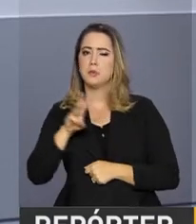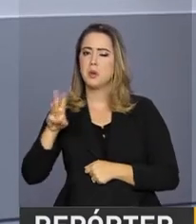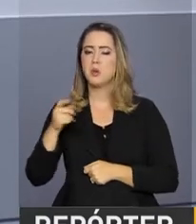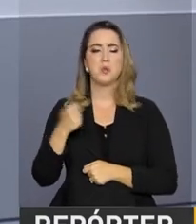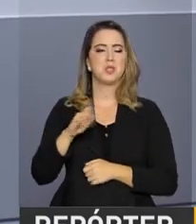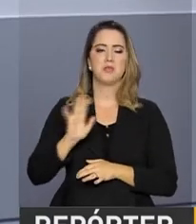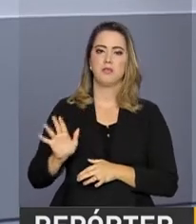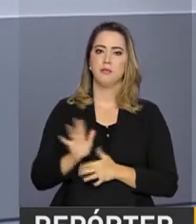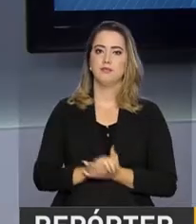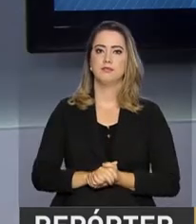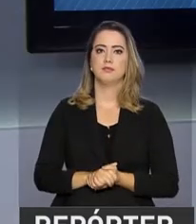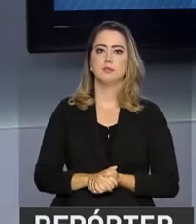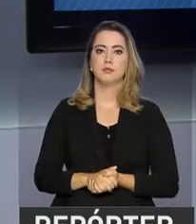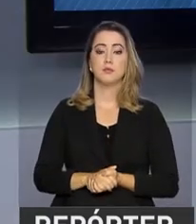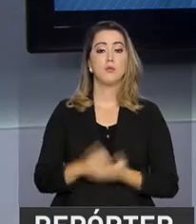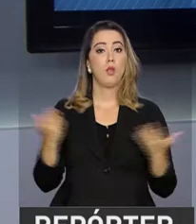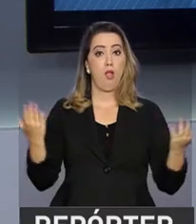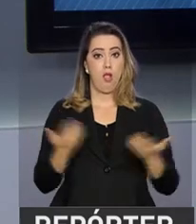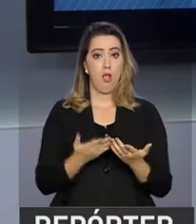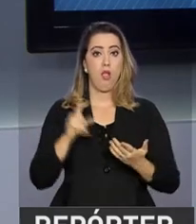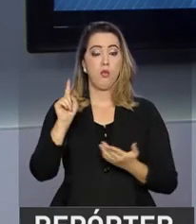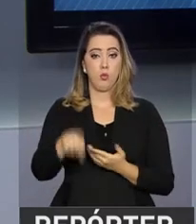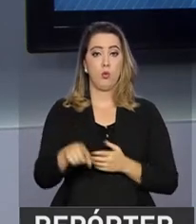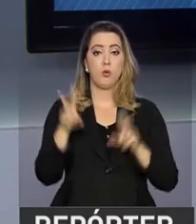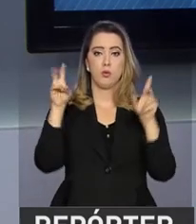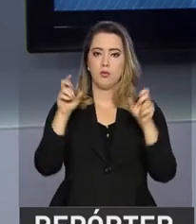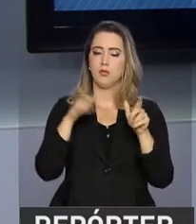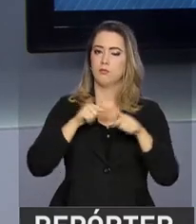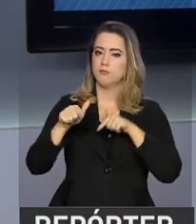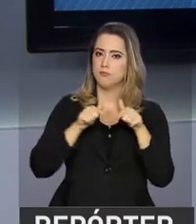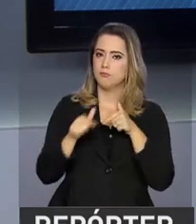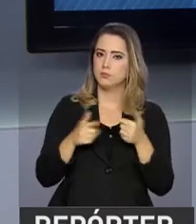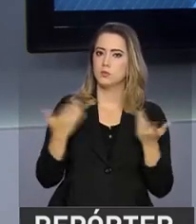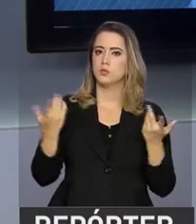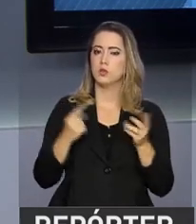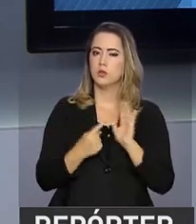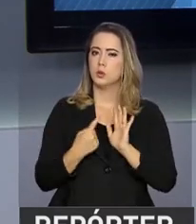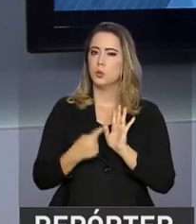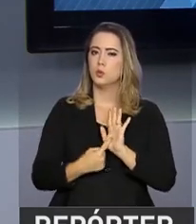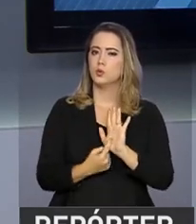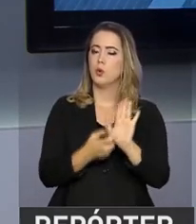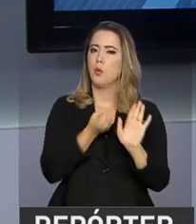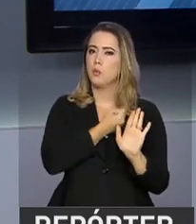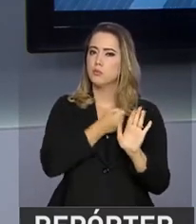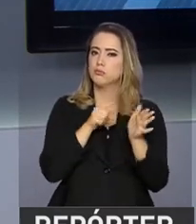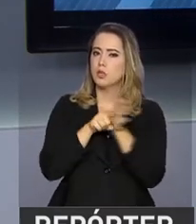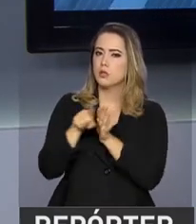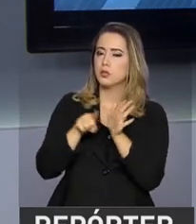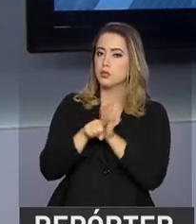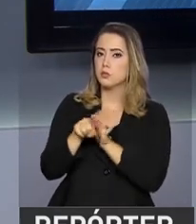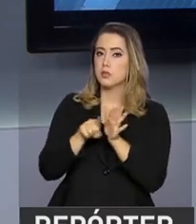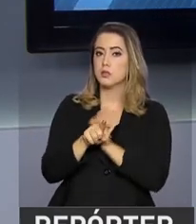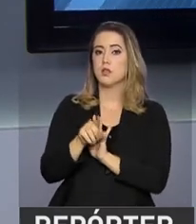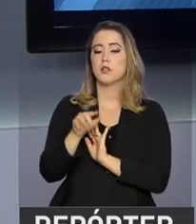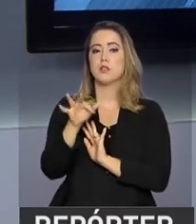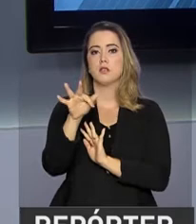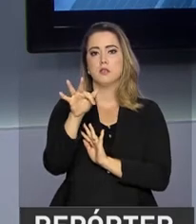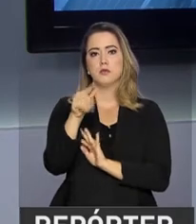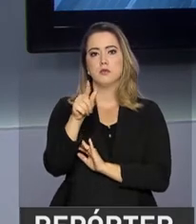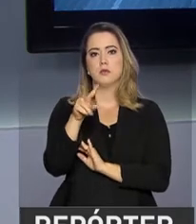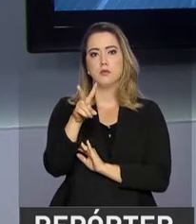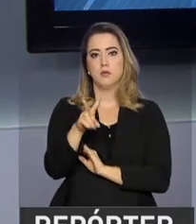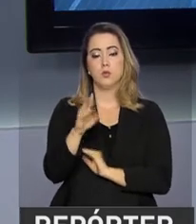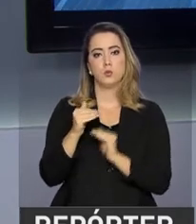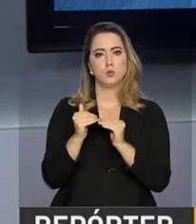www o assunto ainda é o mercado de trabalho o indicador antecedente de emprego medido pela fundação getúlio vargas